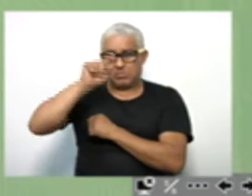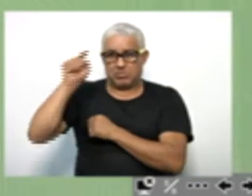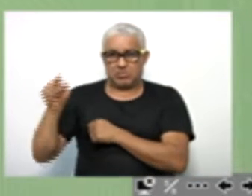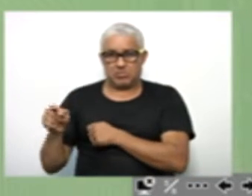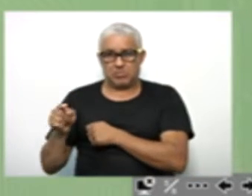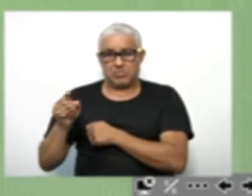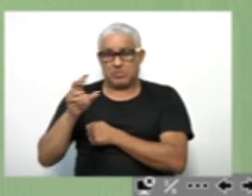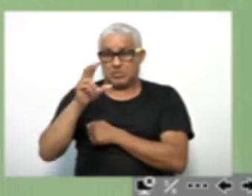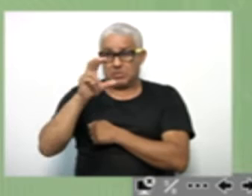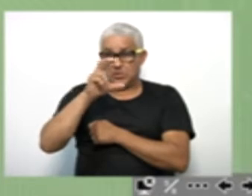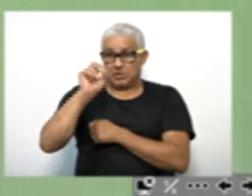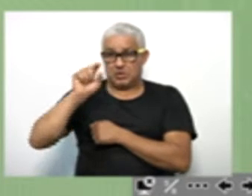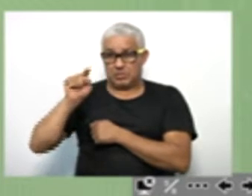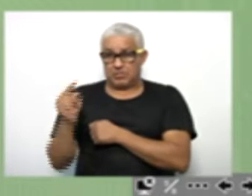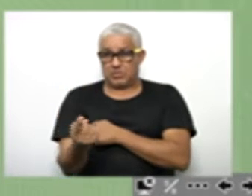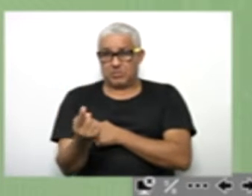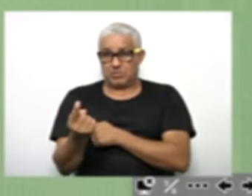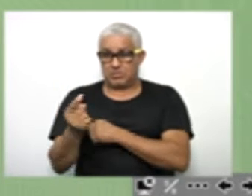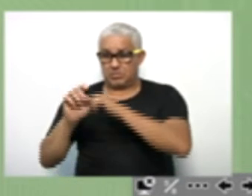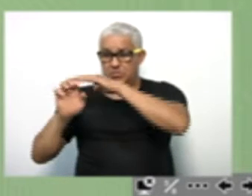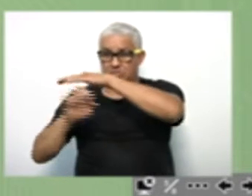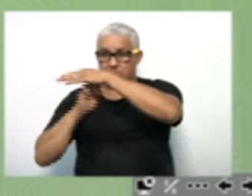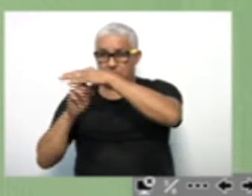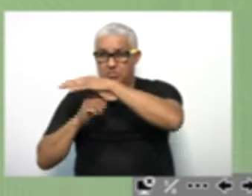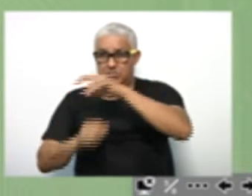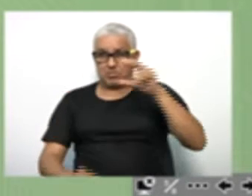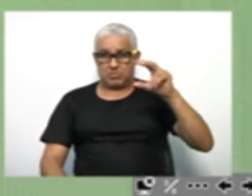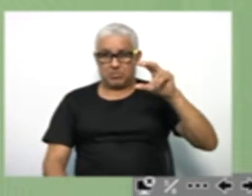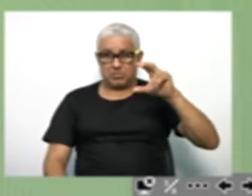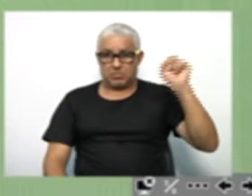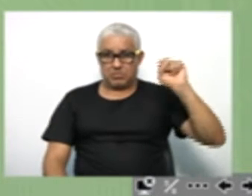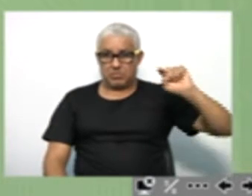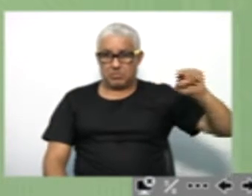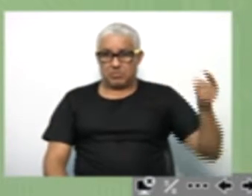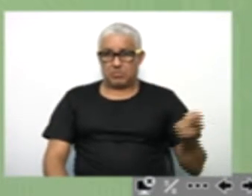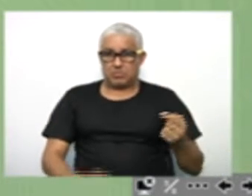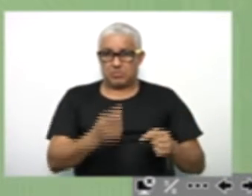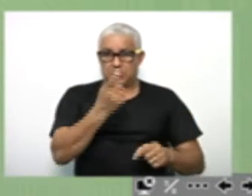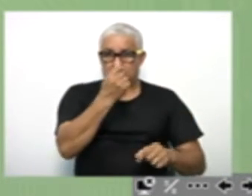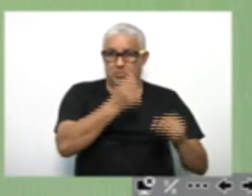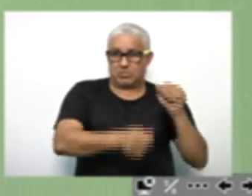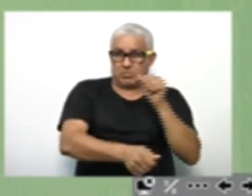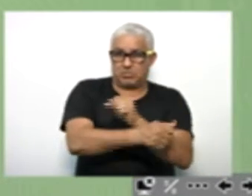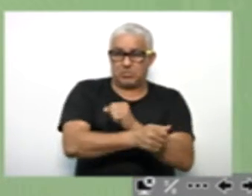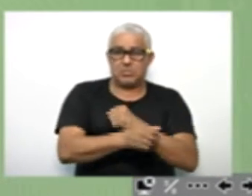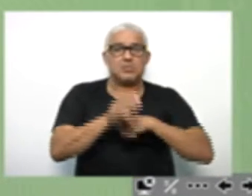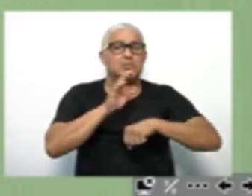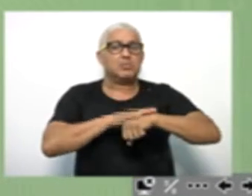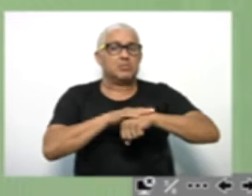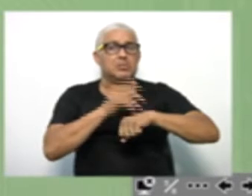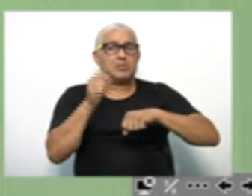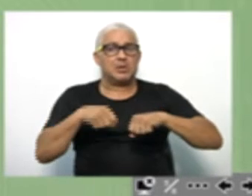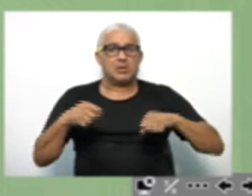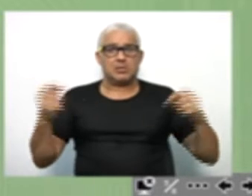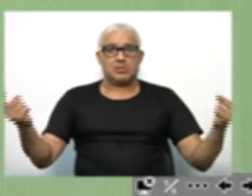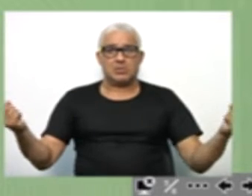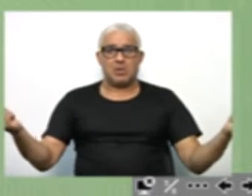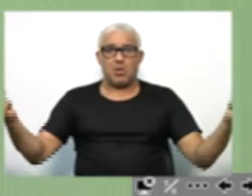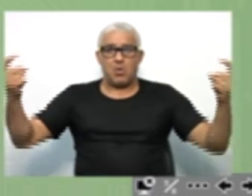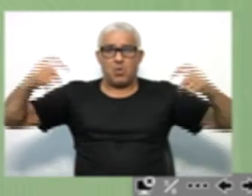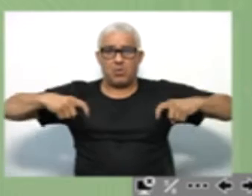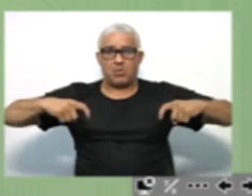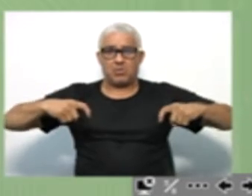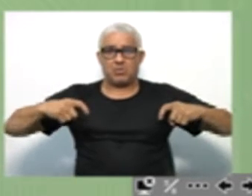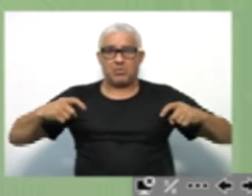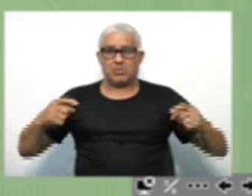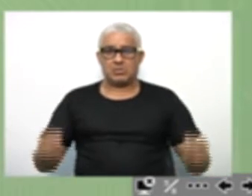mil na empresa, 500 mil em algum investimento financeiro. Quanto tempo esse vai levar? Quanto tempo esse vai